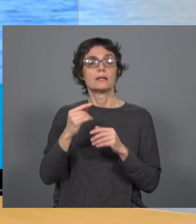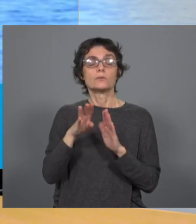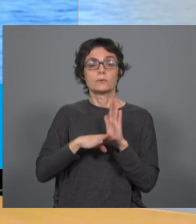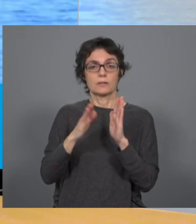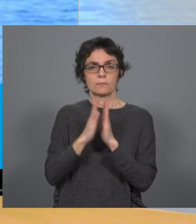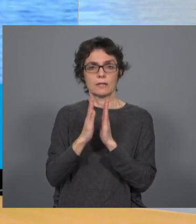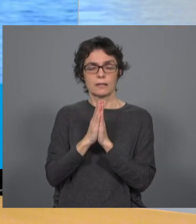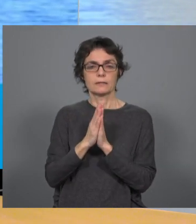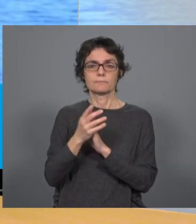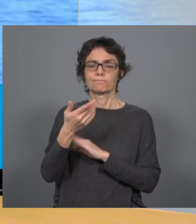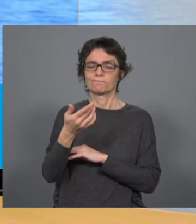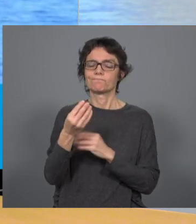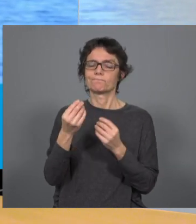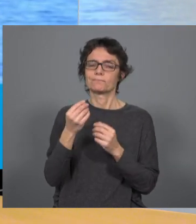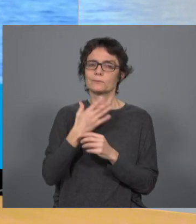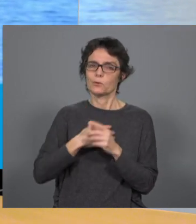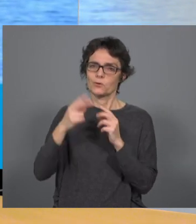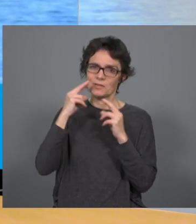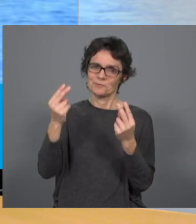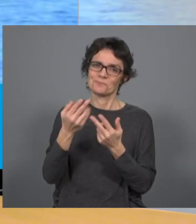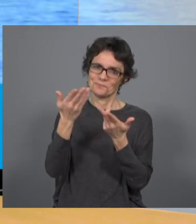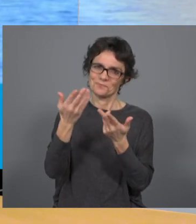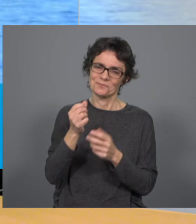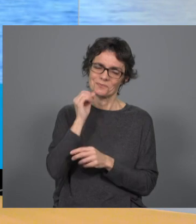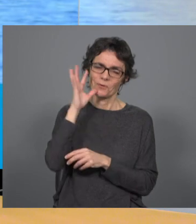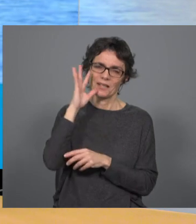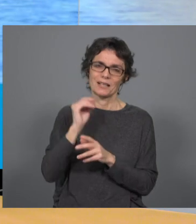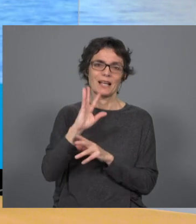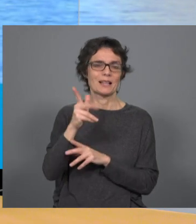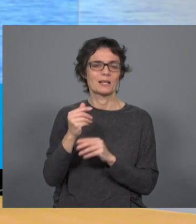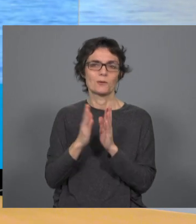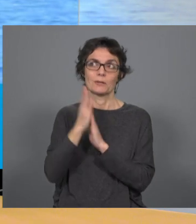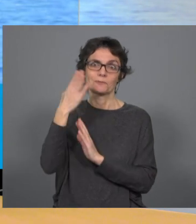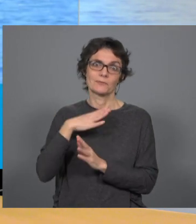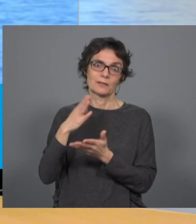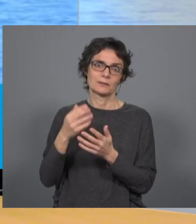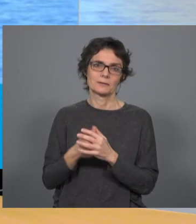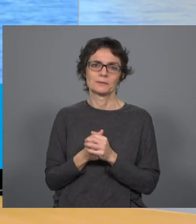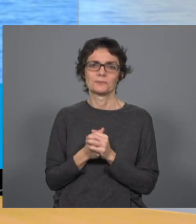Eclésia. Foi bom contar com a sua companhia. Boa tarde, até amanhã, se Deus quiser.